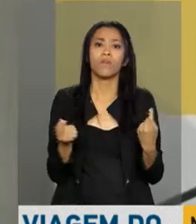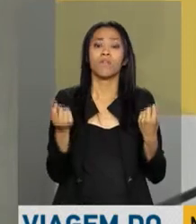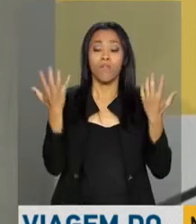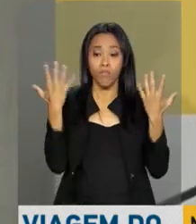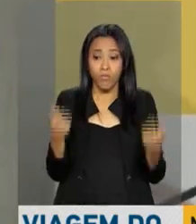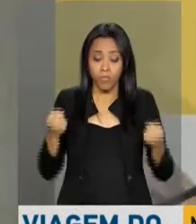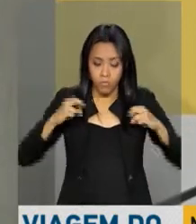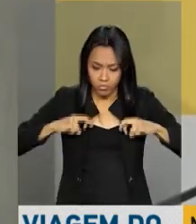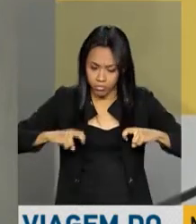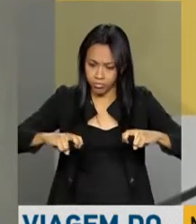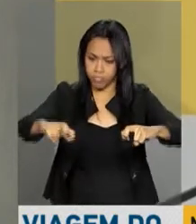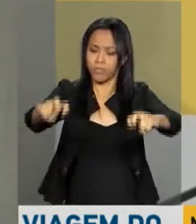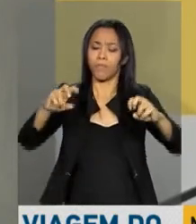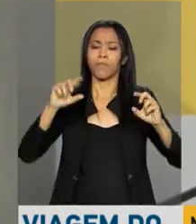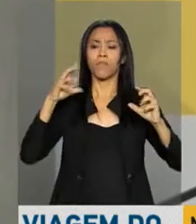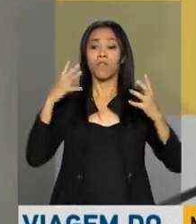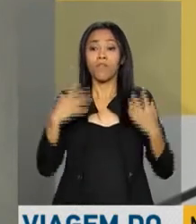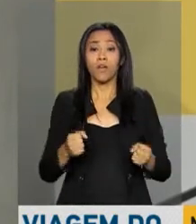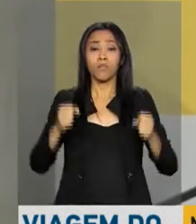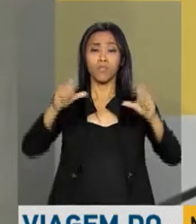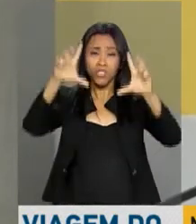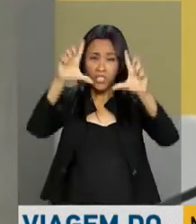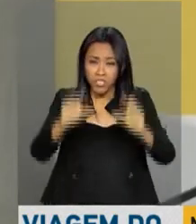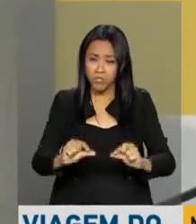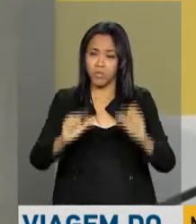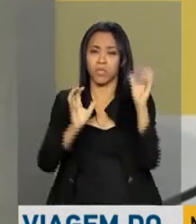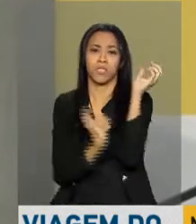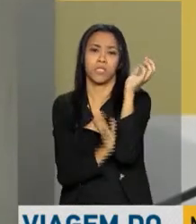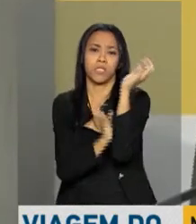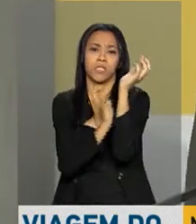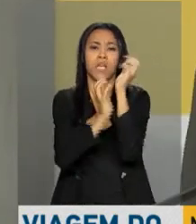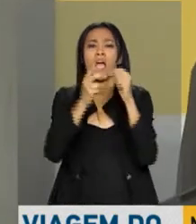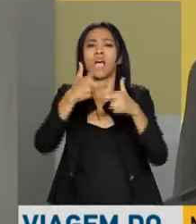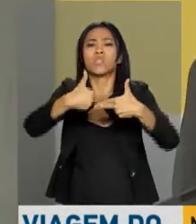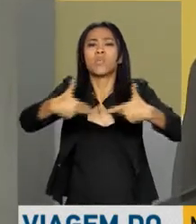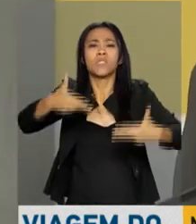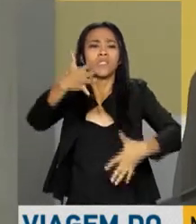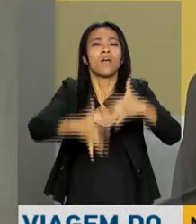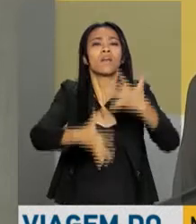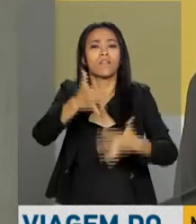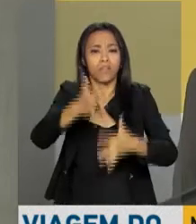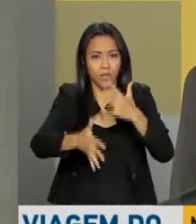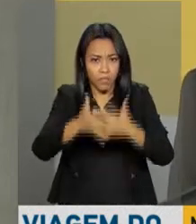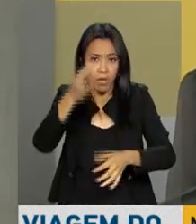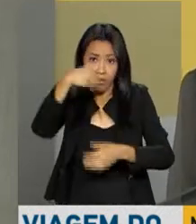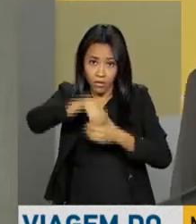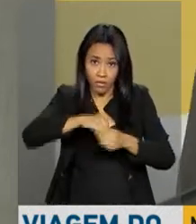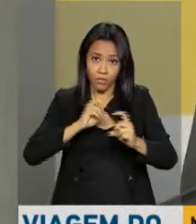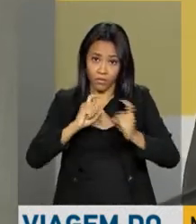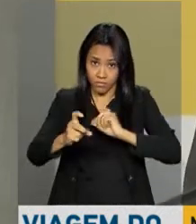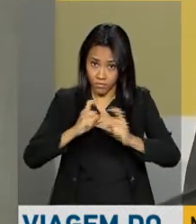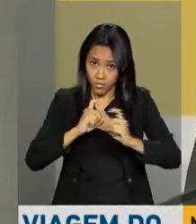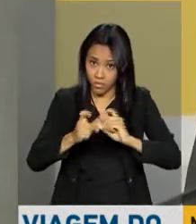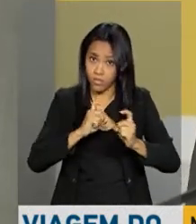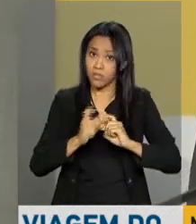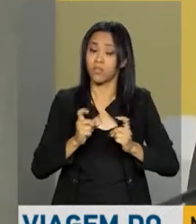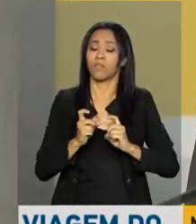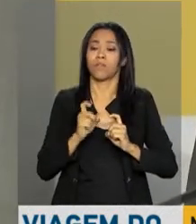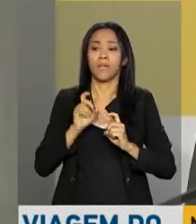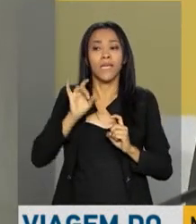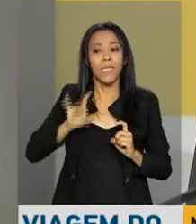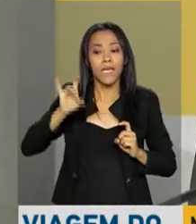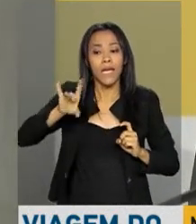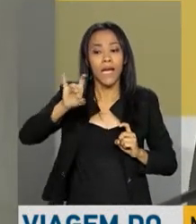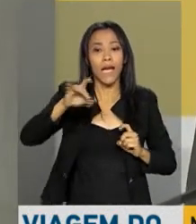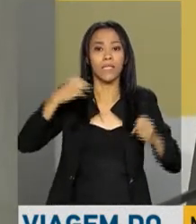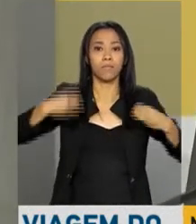uma desburocratização das suas atividades no seu ministério em vários ministérios esta desburocratização já está